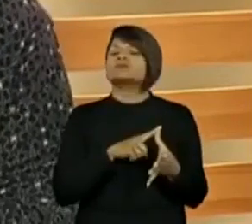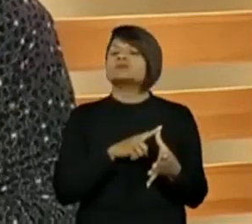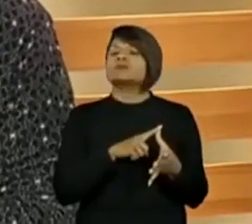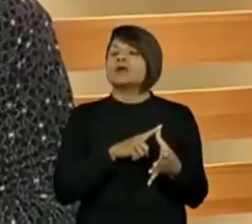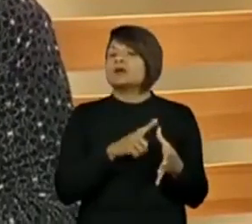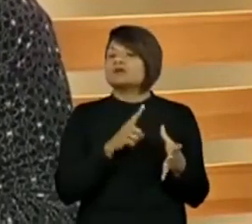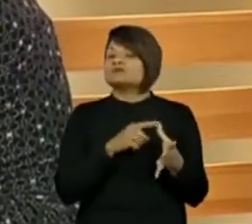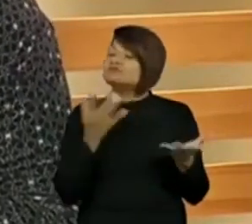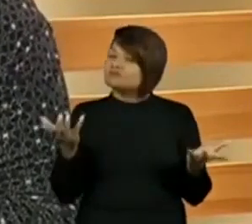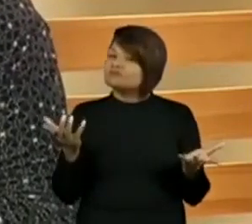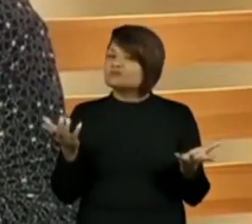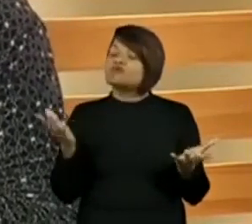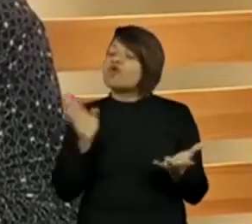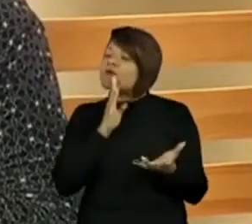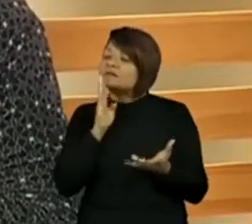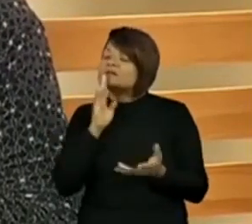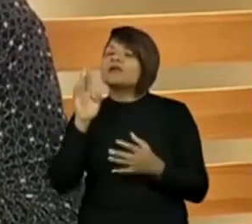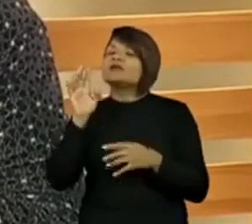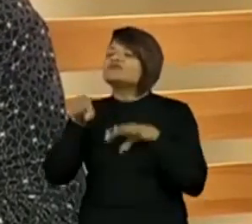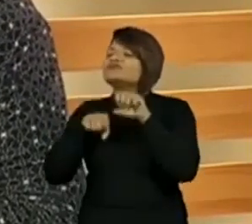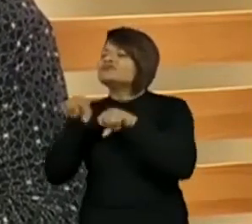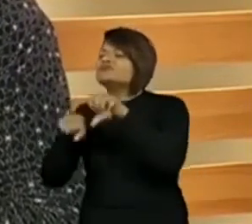as histórias de cada povo.